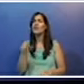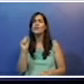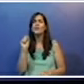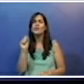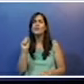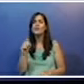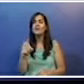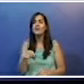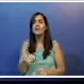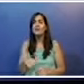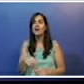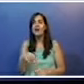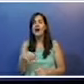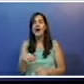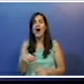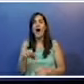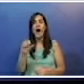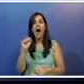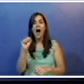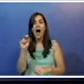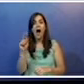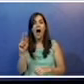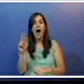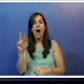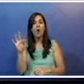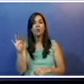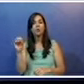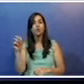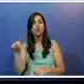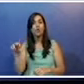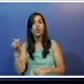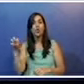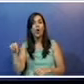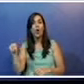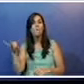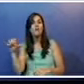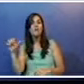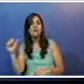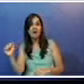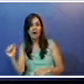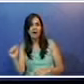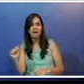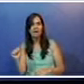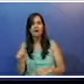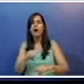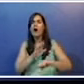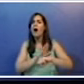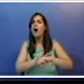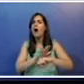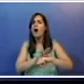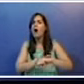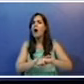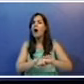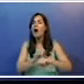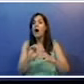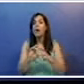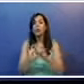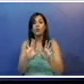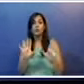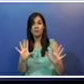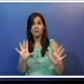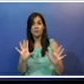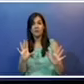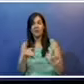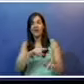autonomia? Olha embaixo. É a faculdade, é a habilidade de se governar a si mesmo.